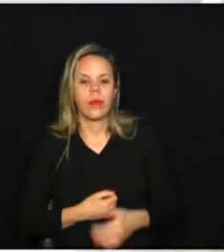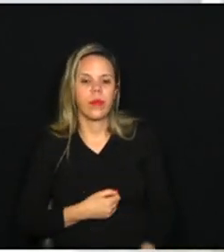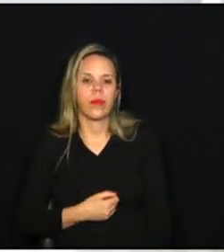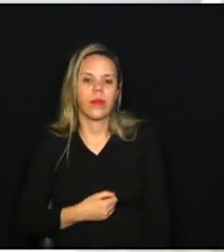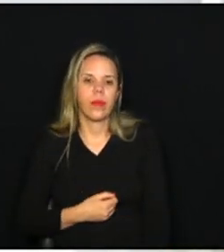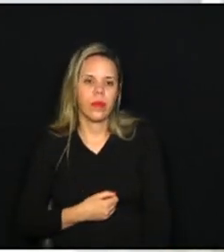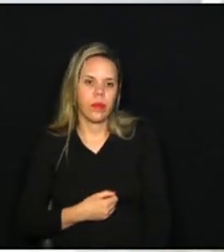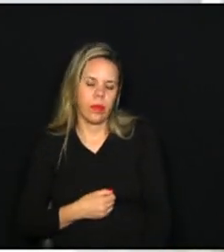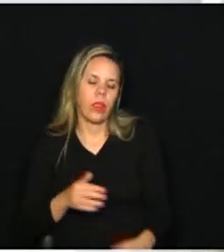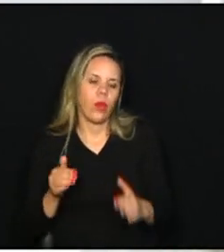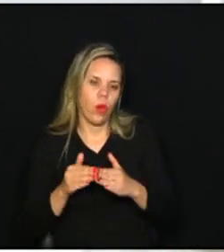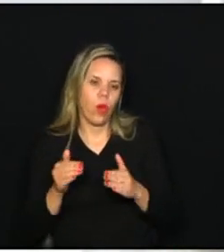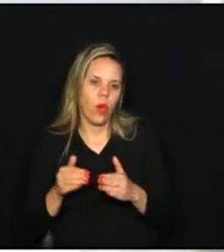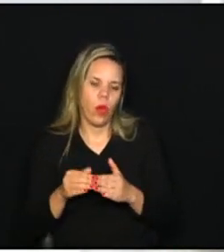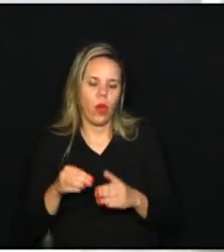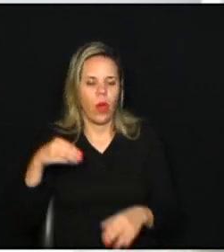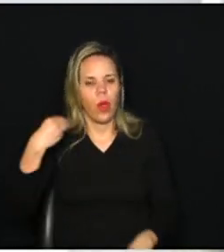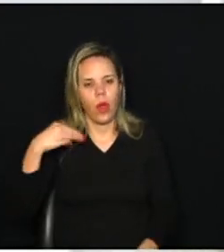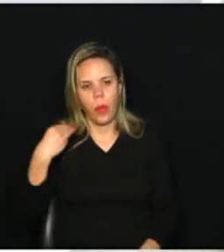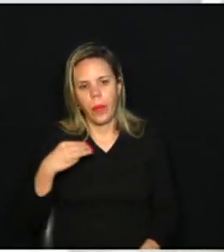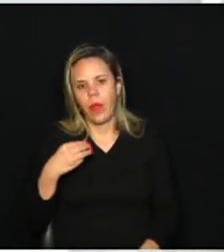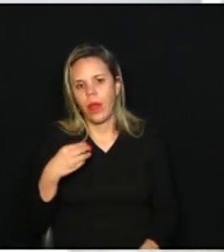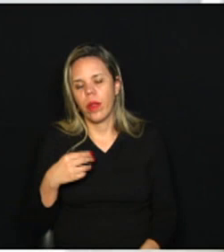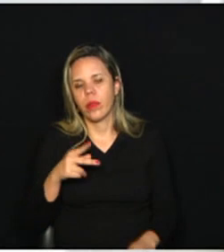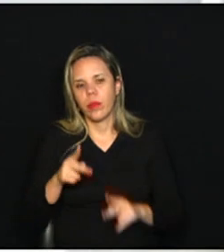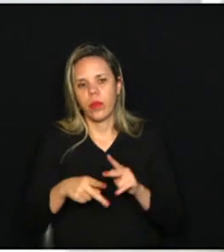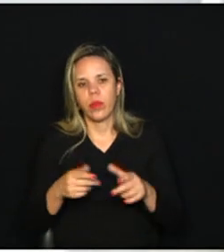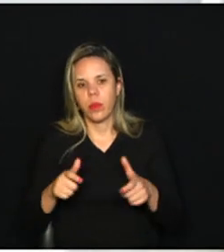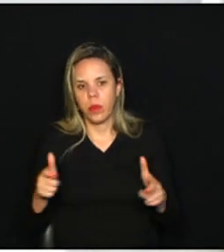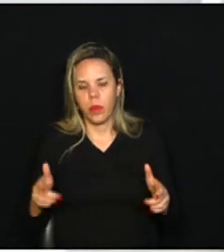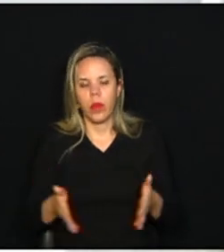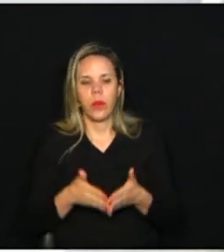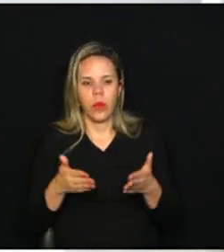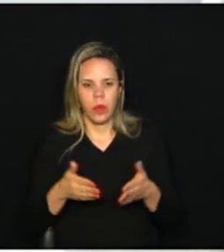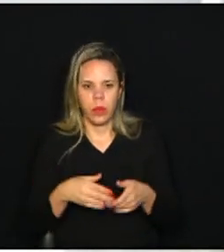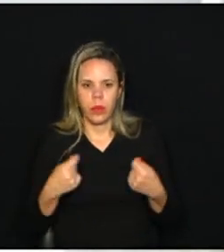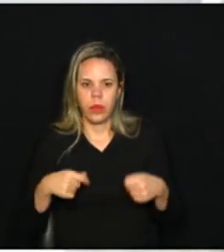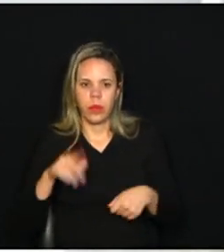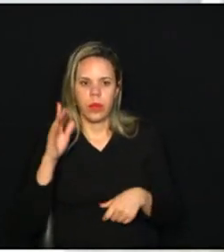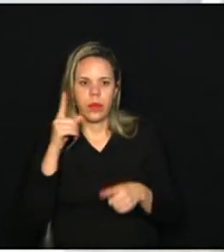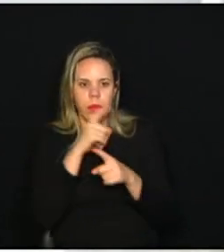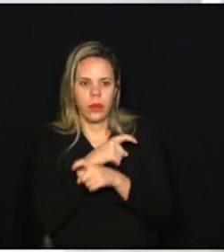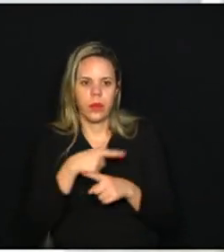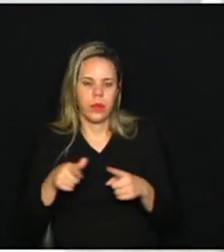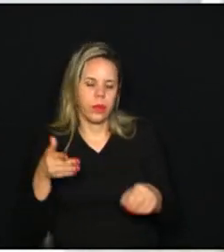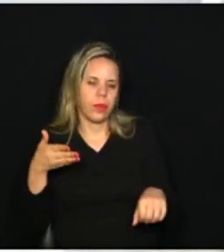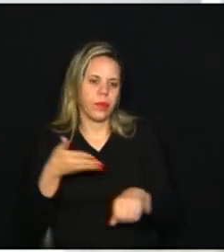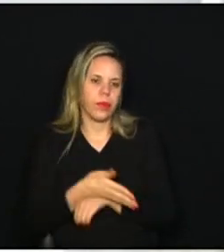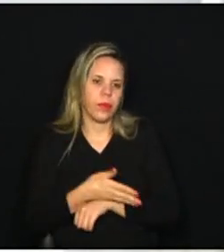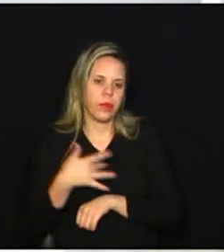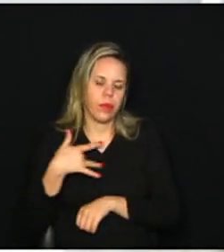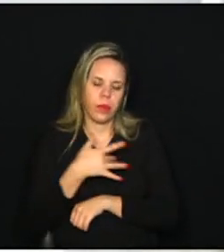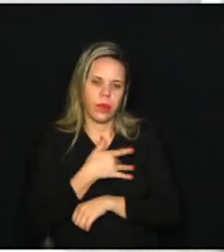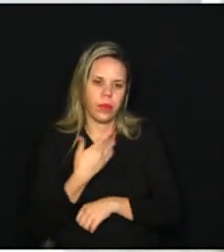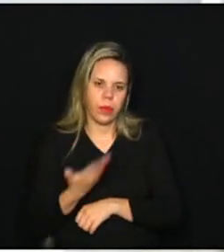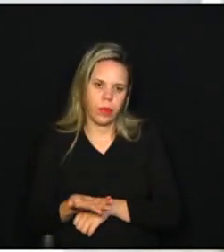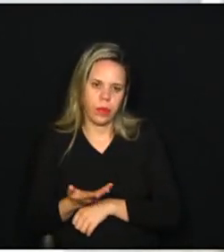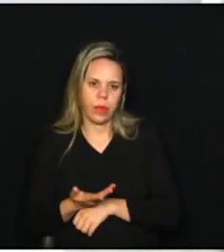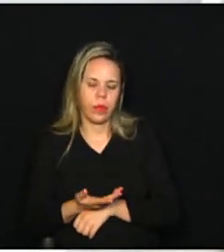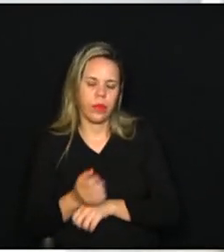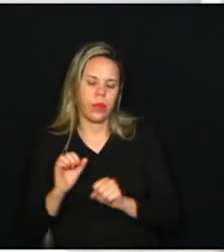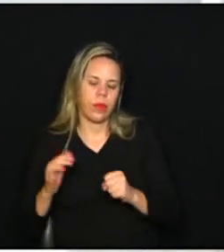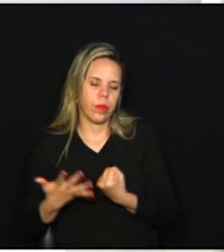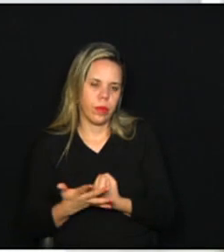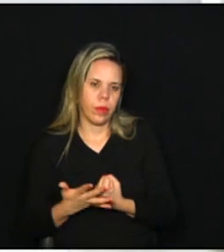eu concorde com a Mariana que as pessoas com maior vulnerabilidade têm mais dificuldade de acesso, quando o